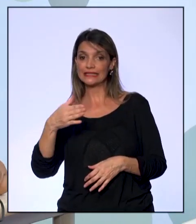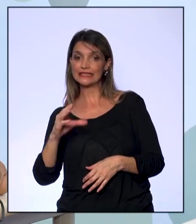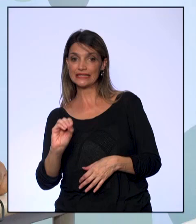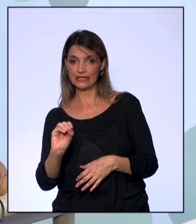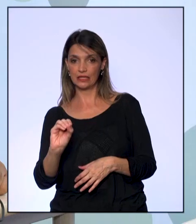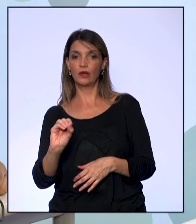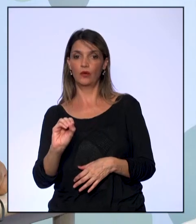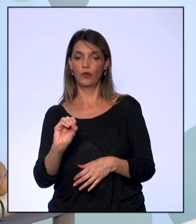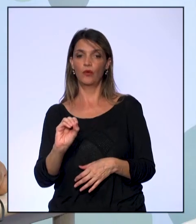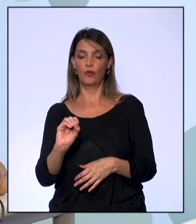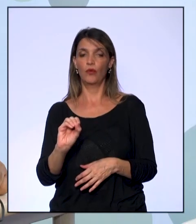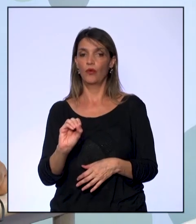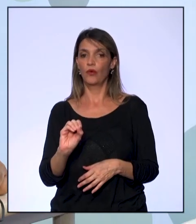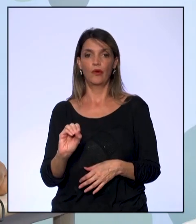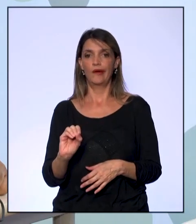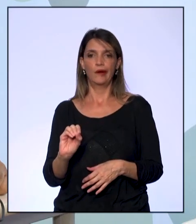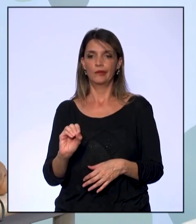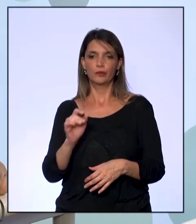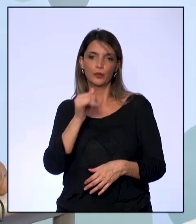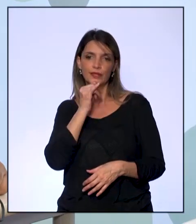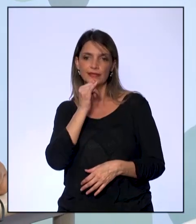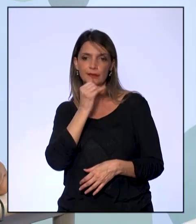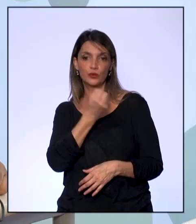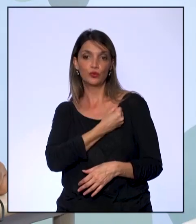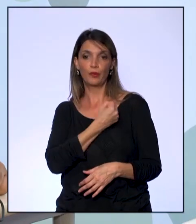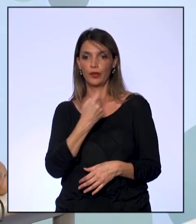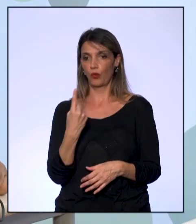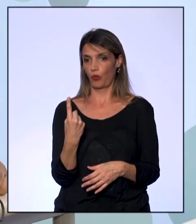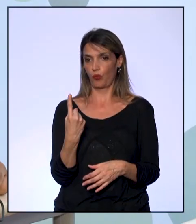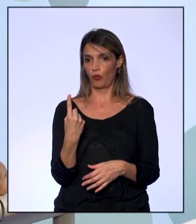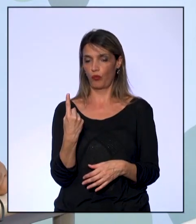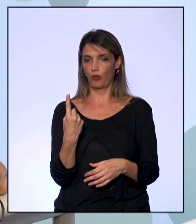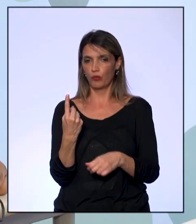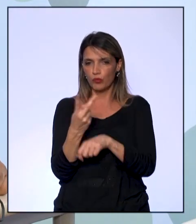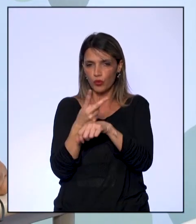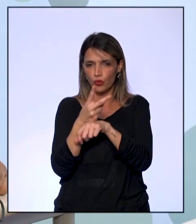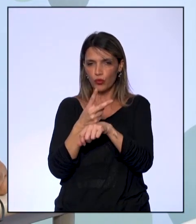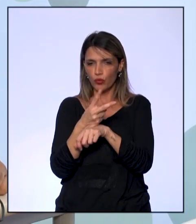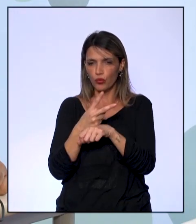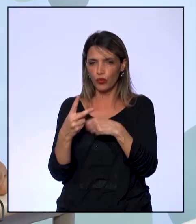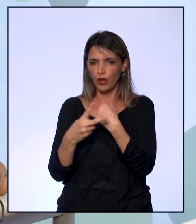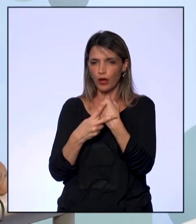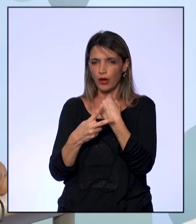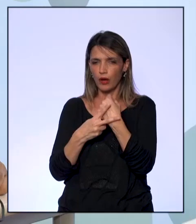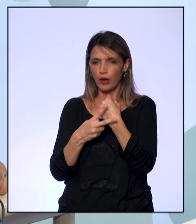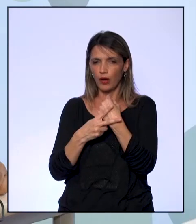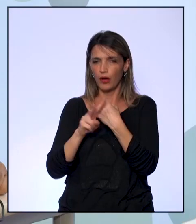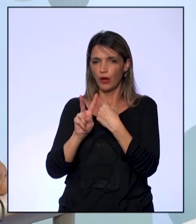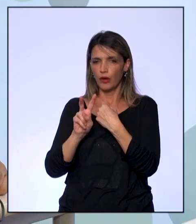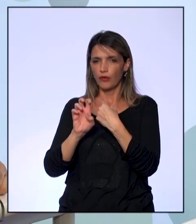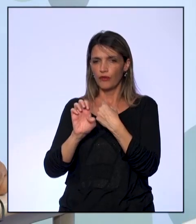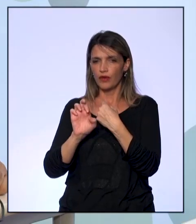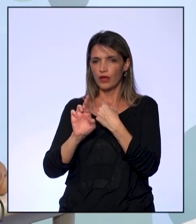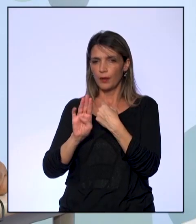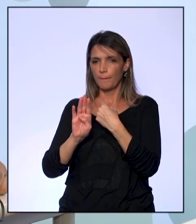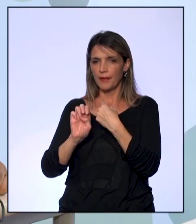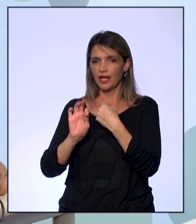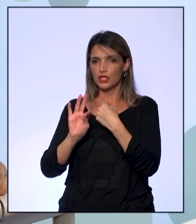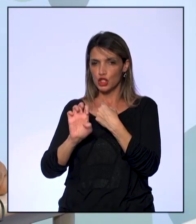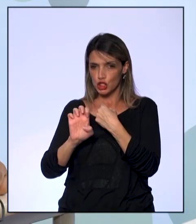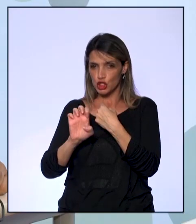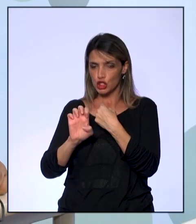disse para vocês aqueles o número um do dicionário quando você busca um verbete é o número um é um sentido real